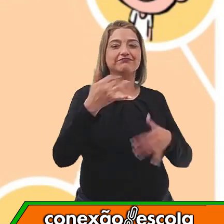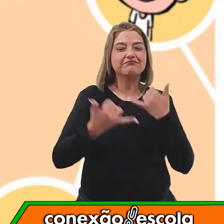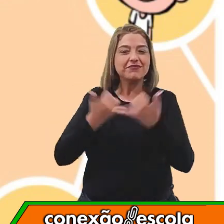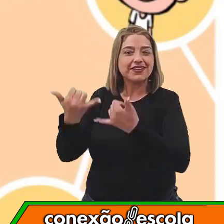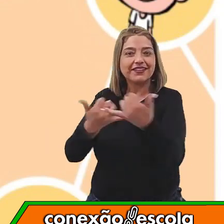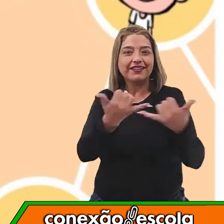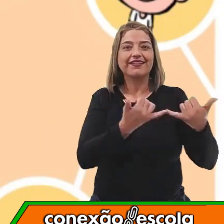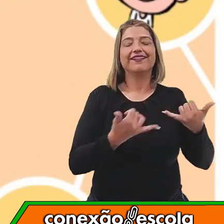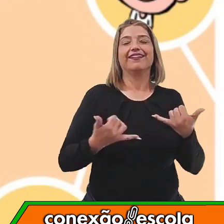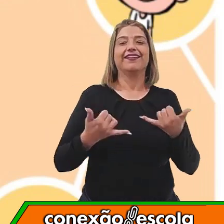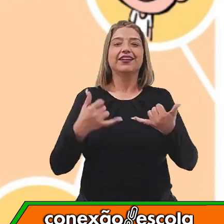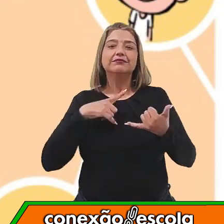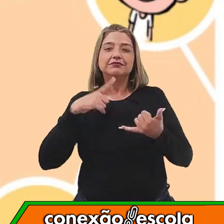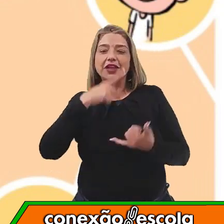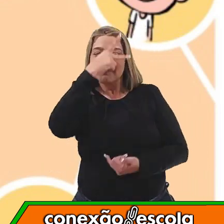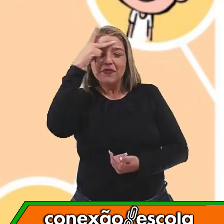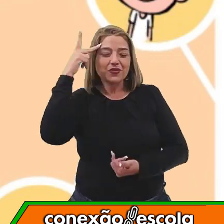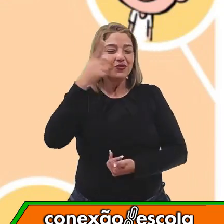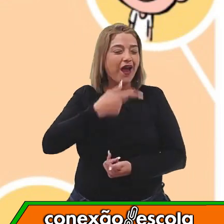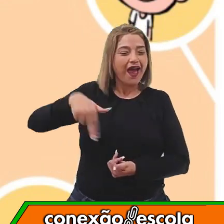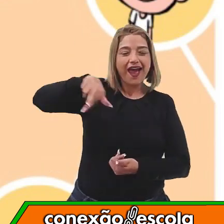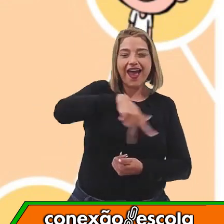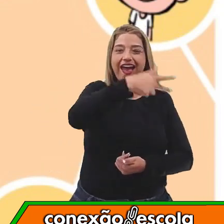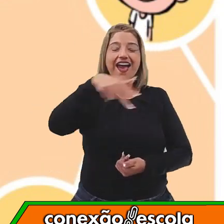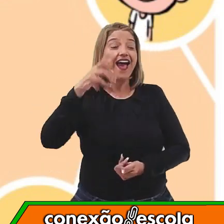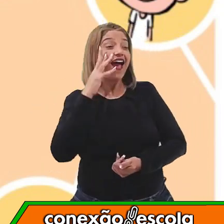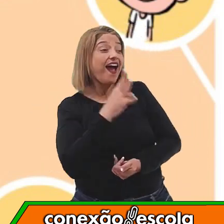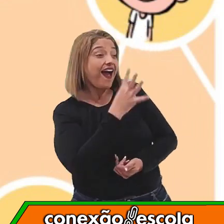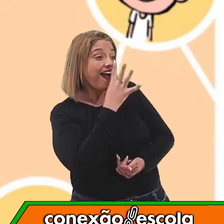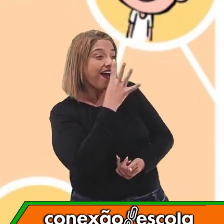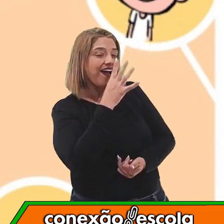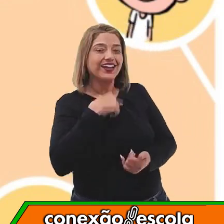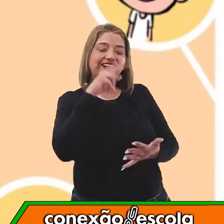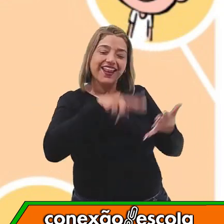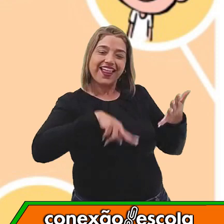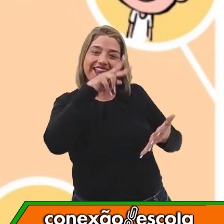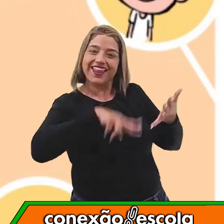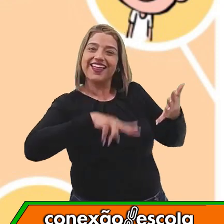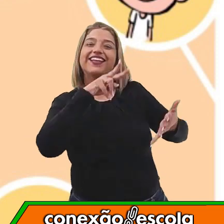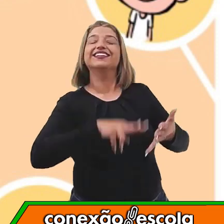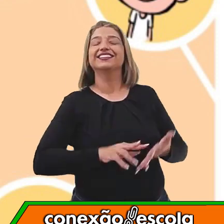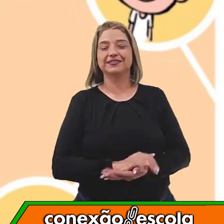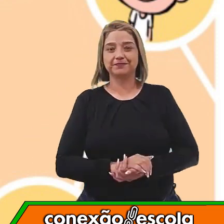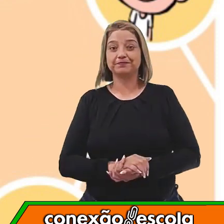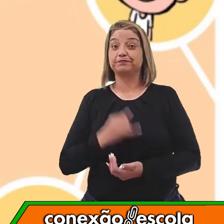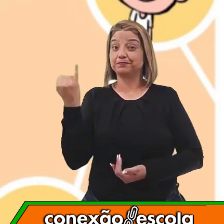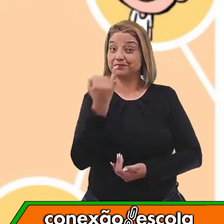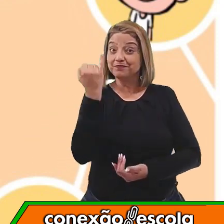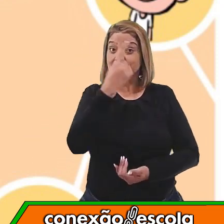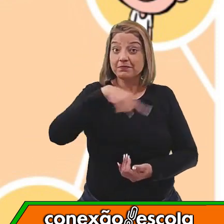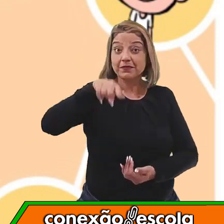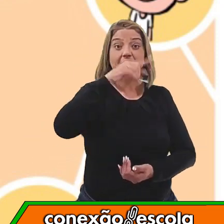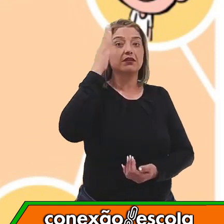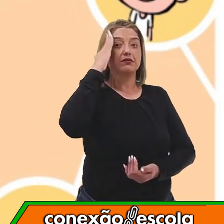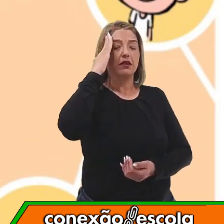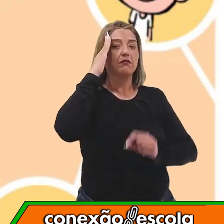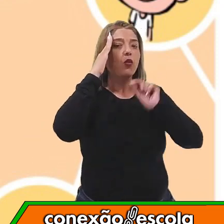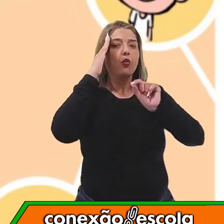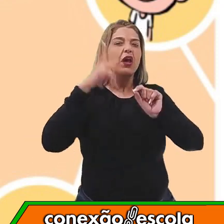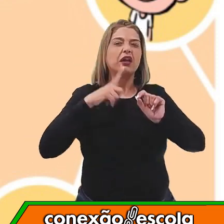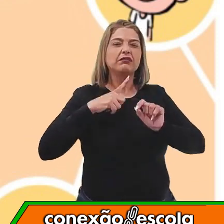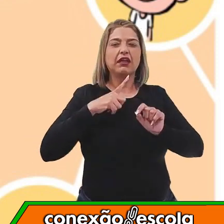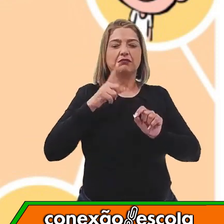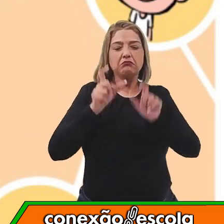Levantar, circular em torno de quem conta a poesia ou a história. É importante sabermos que não existe